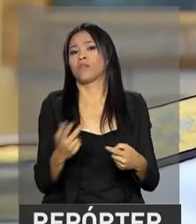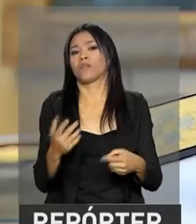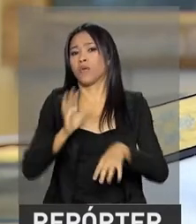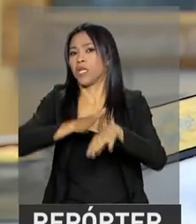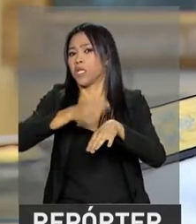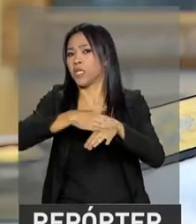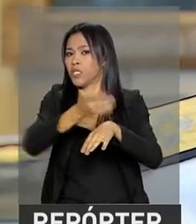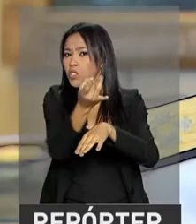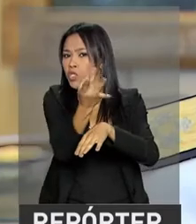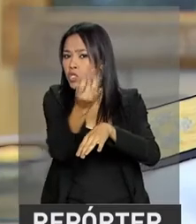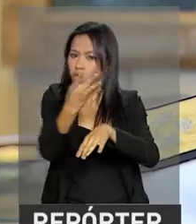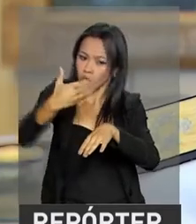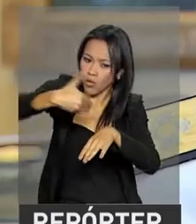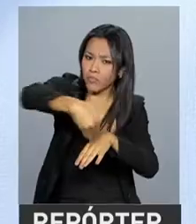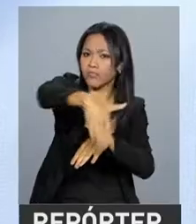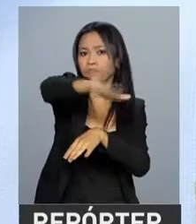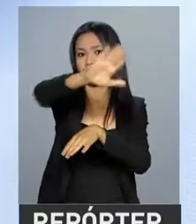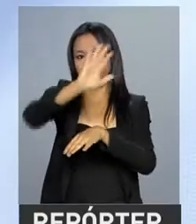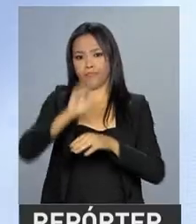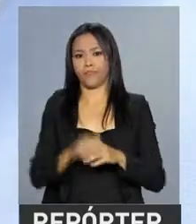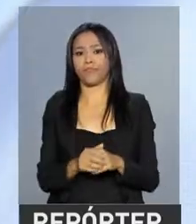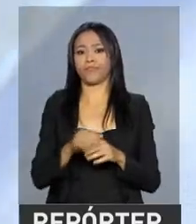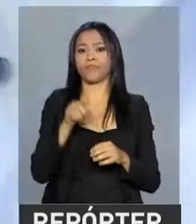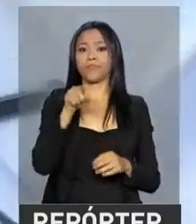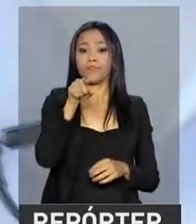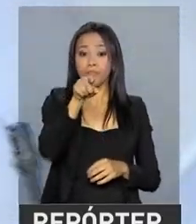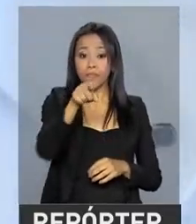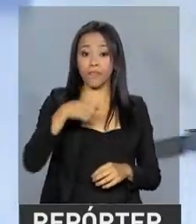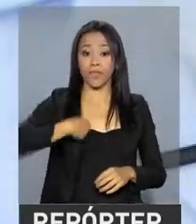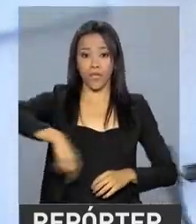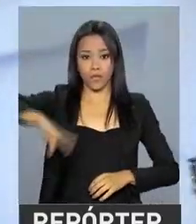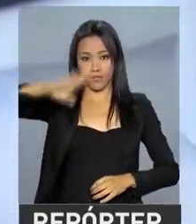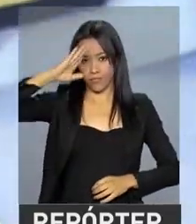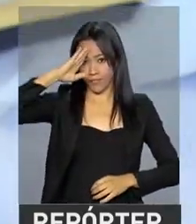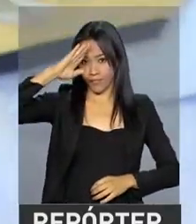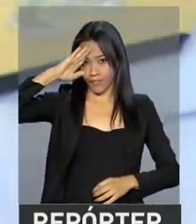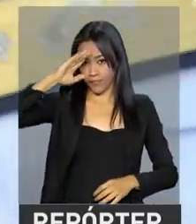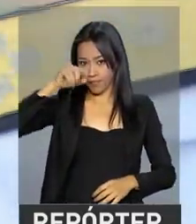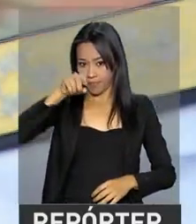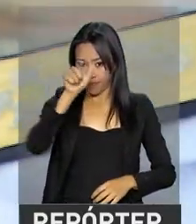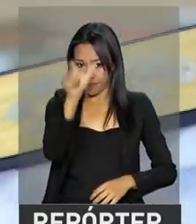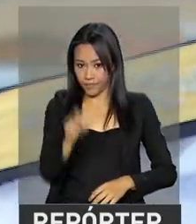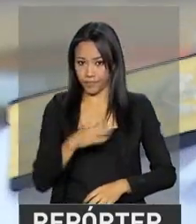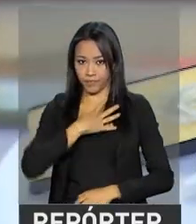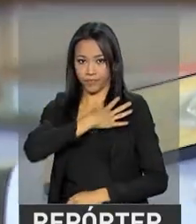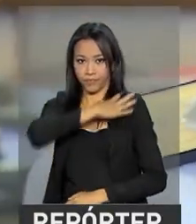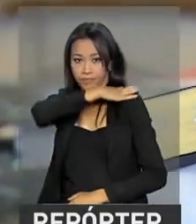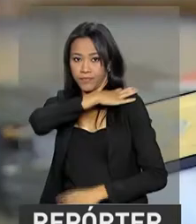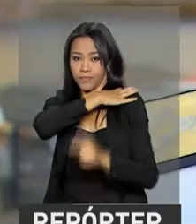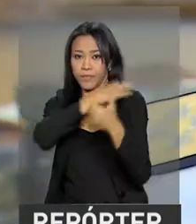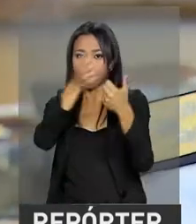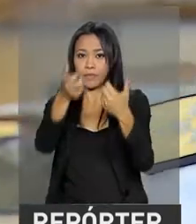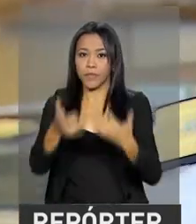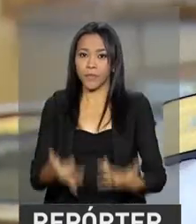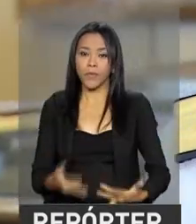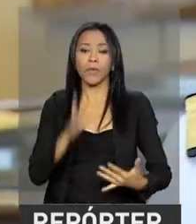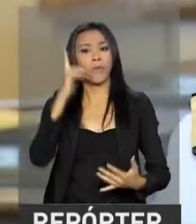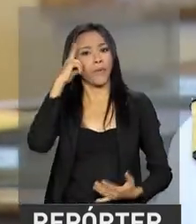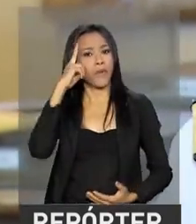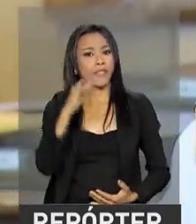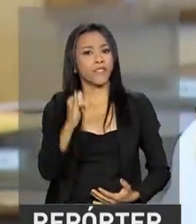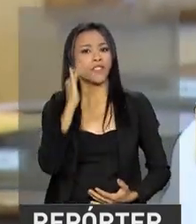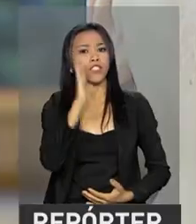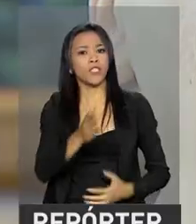próprias, trabalhasse. O chefe do Estado-Maior das Forças Armadas explicou que, apesar do Haiti já estar pacificado